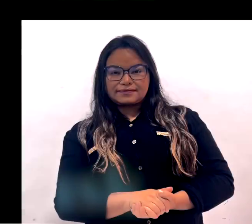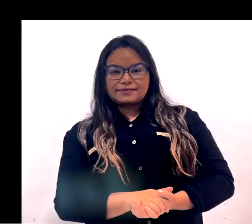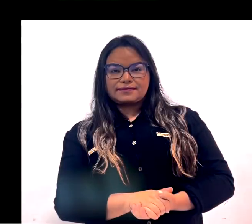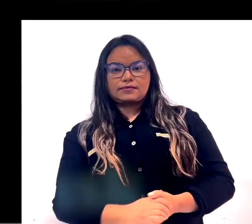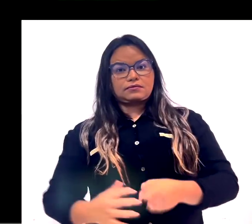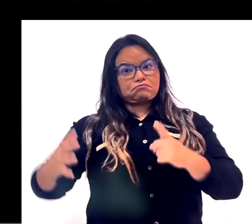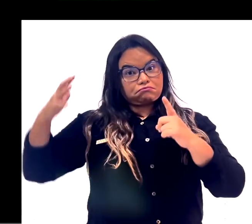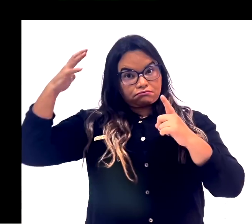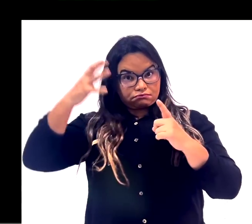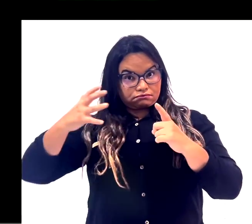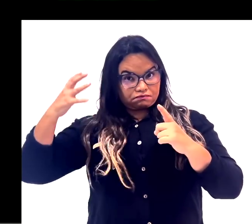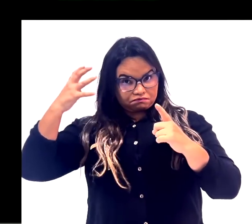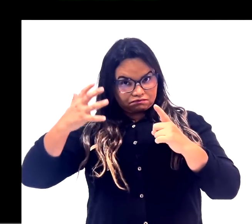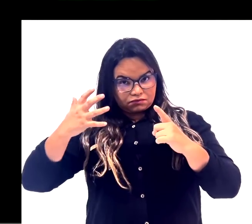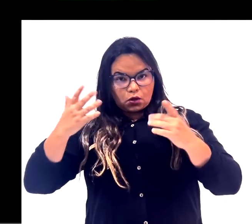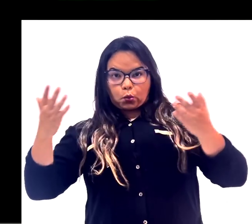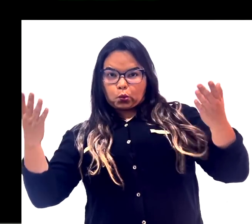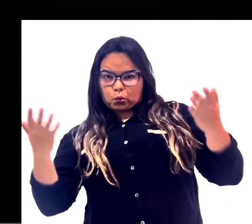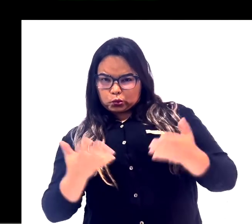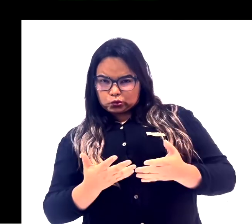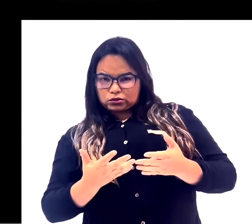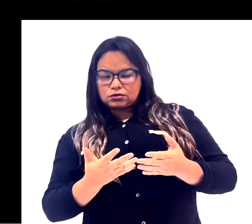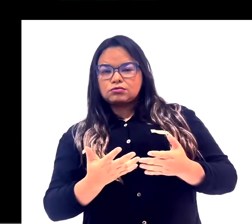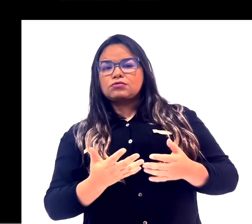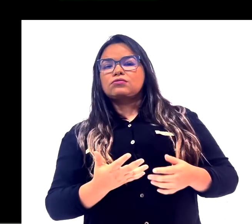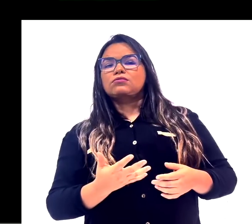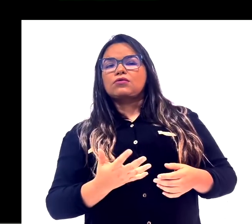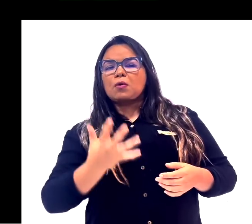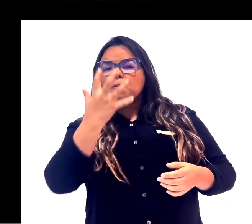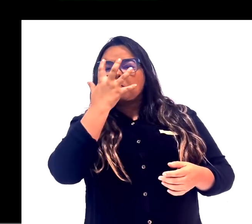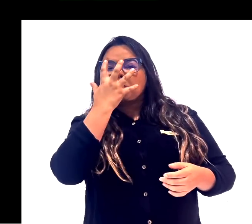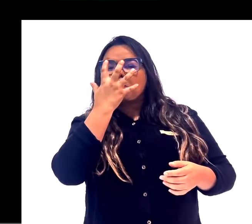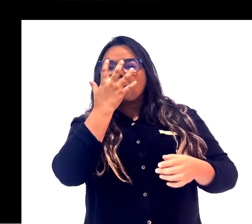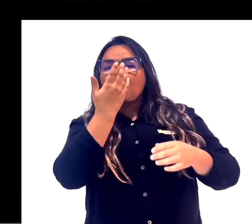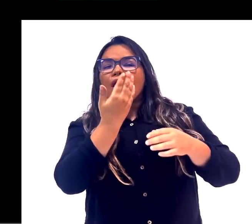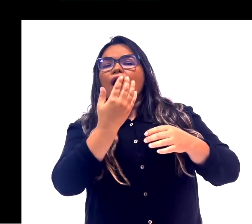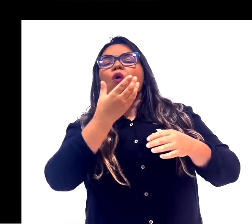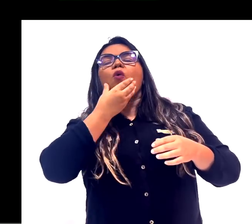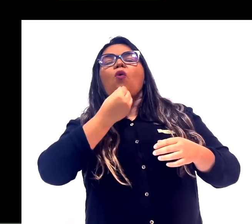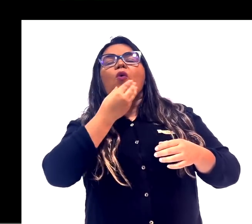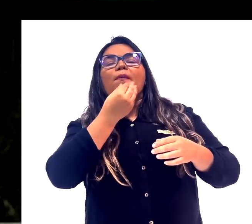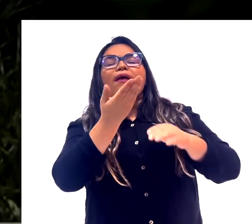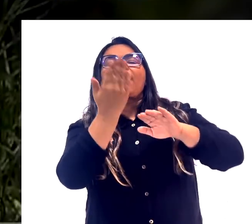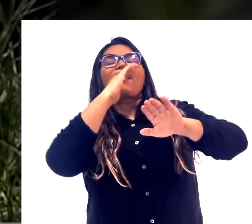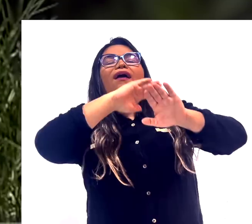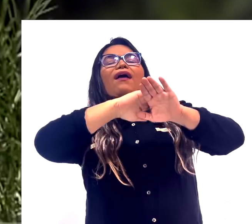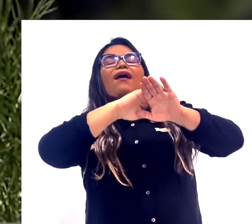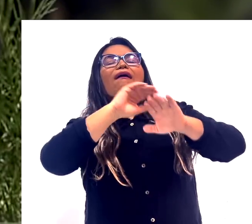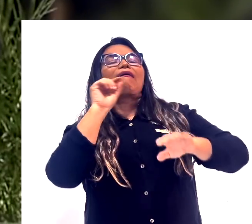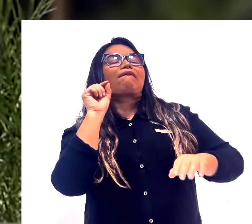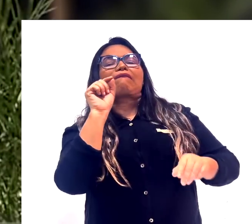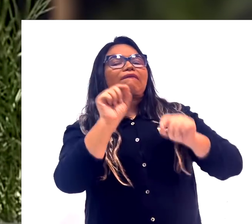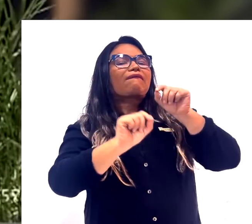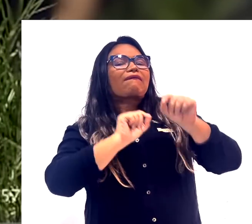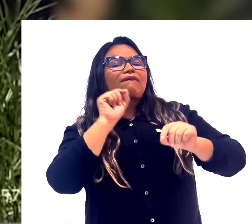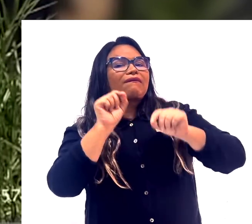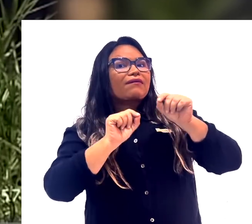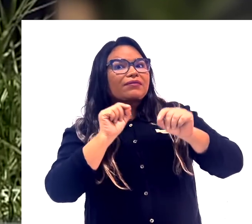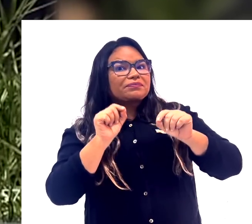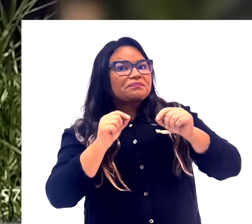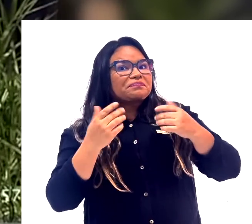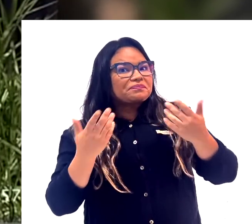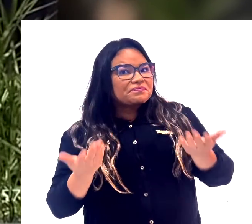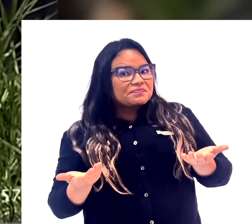A conferência de hoje intitula-se O Homem por Trás da Máscara, porque queremos descobrir quem é o homem